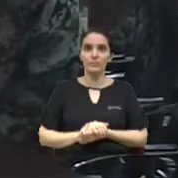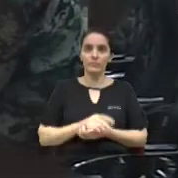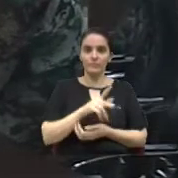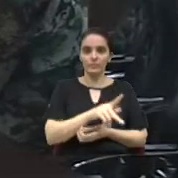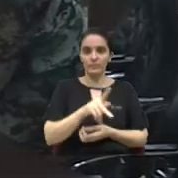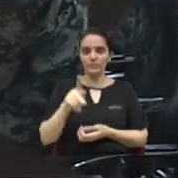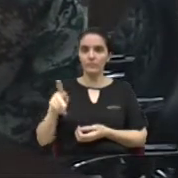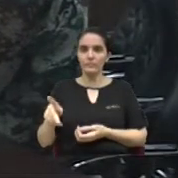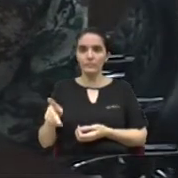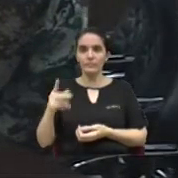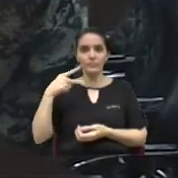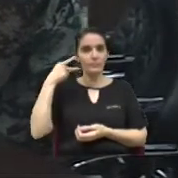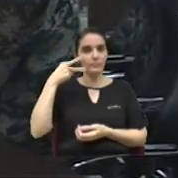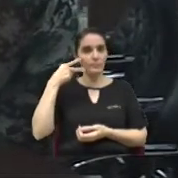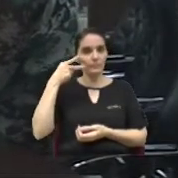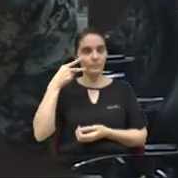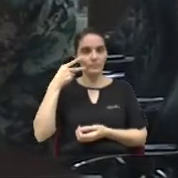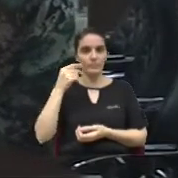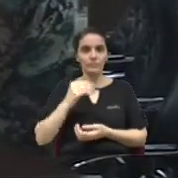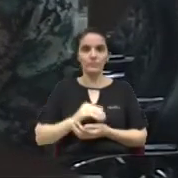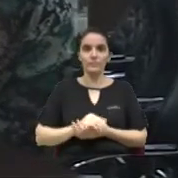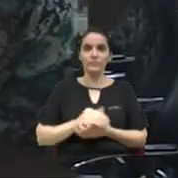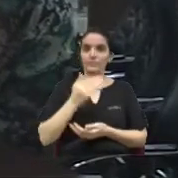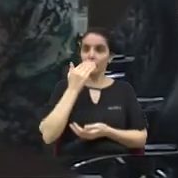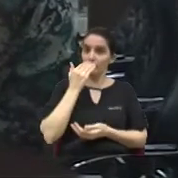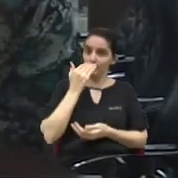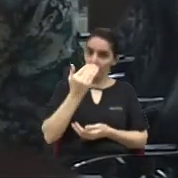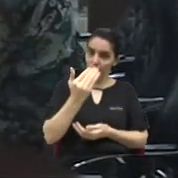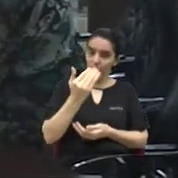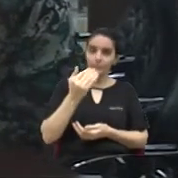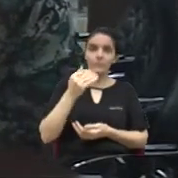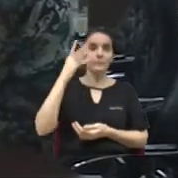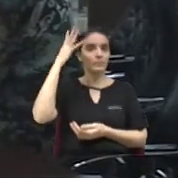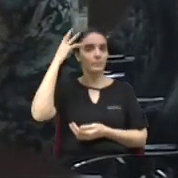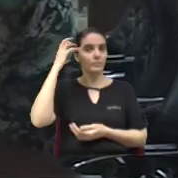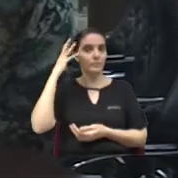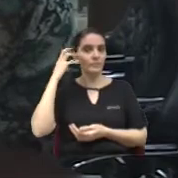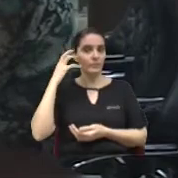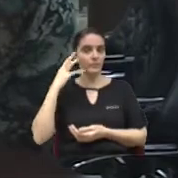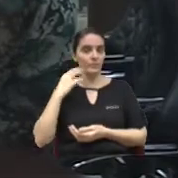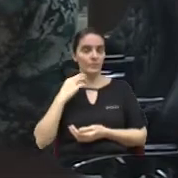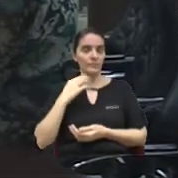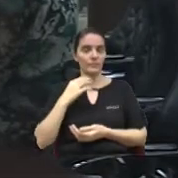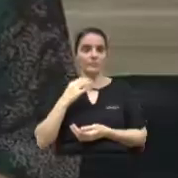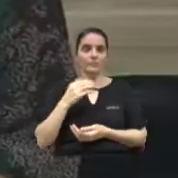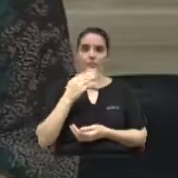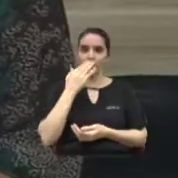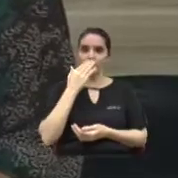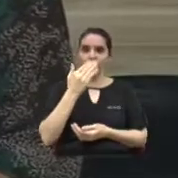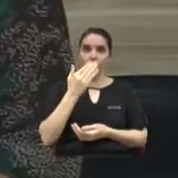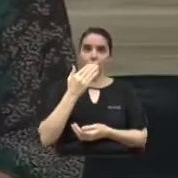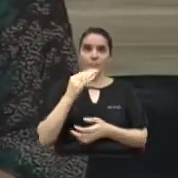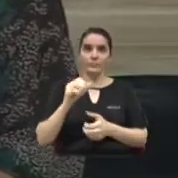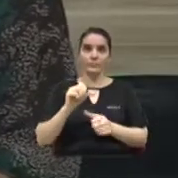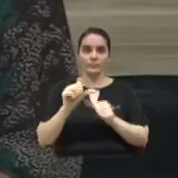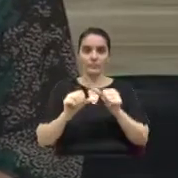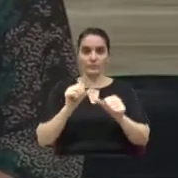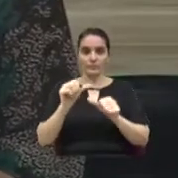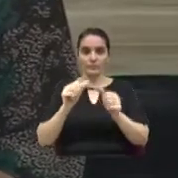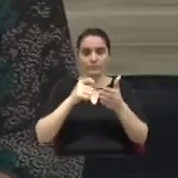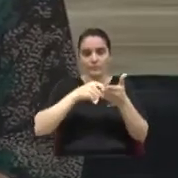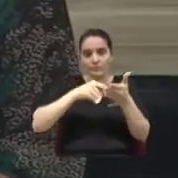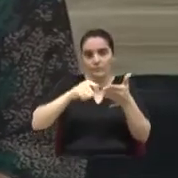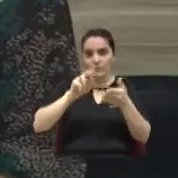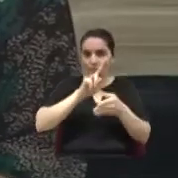Senhor presidente, nobres pares, aqui faço até um pedido, se a vereadora Lu for fazer o pedido para que retifique o nome